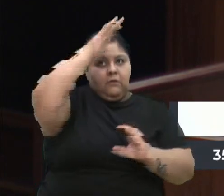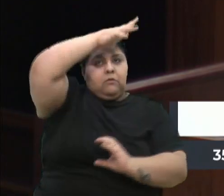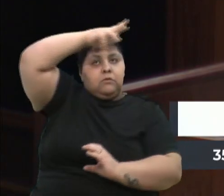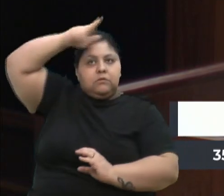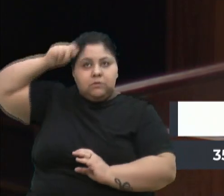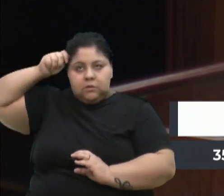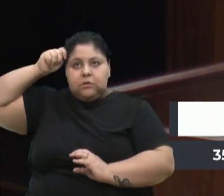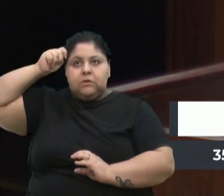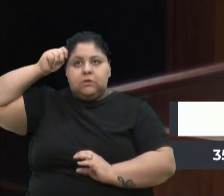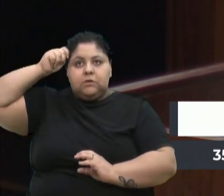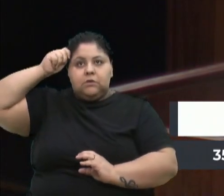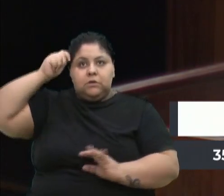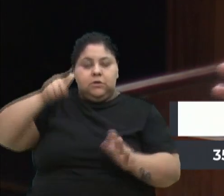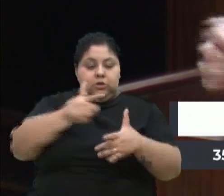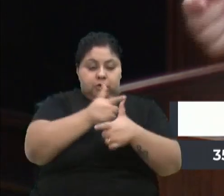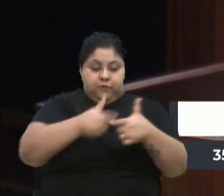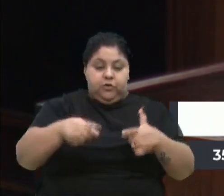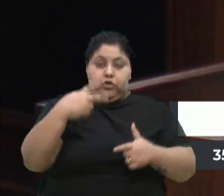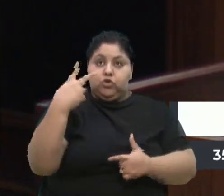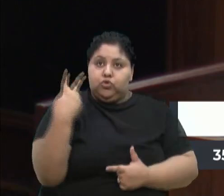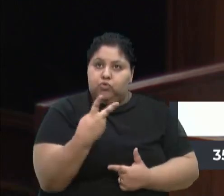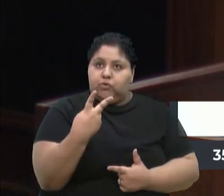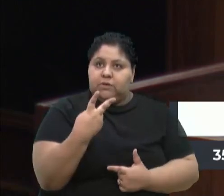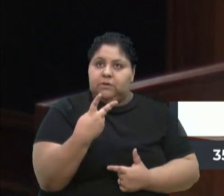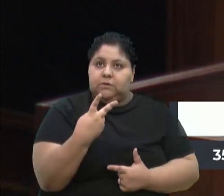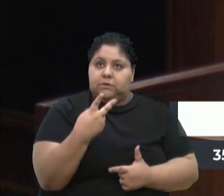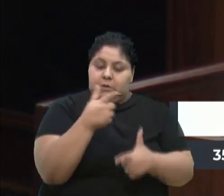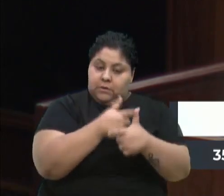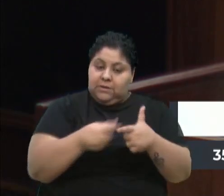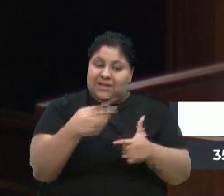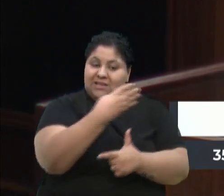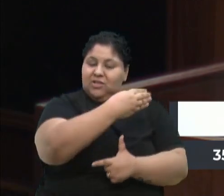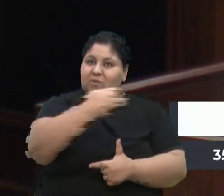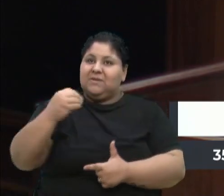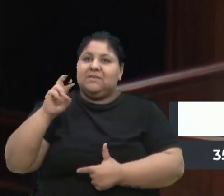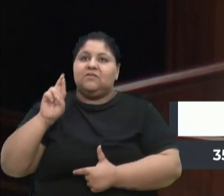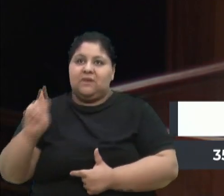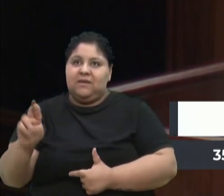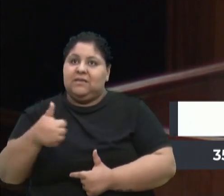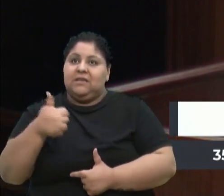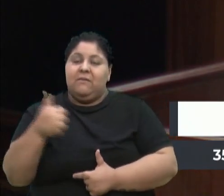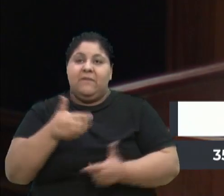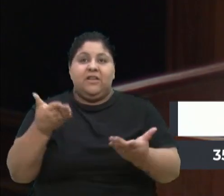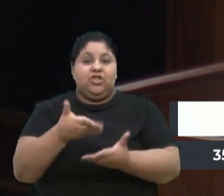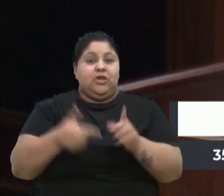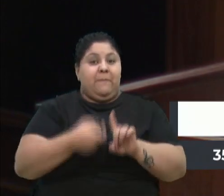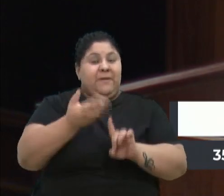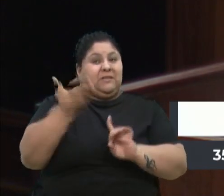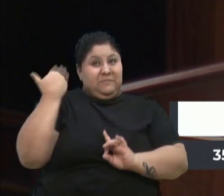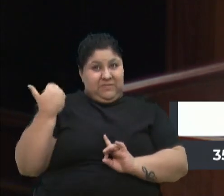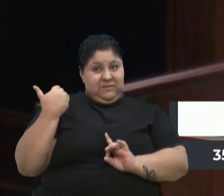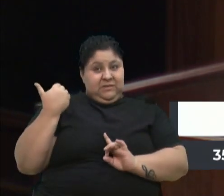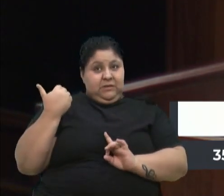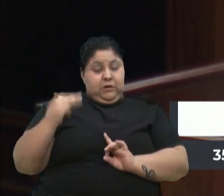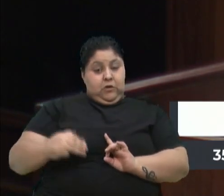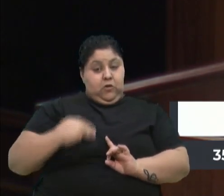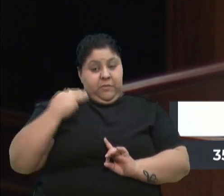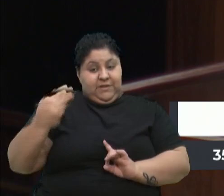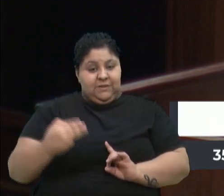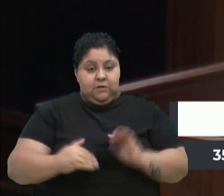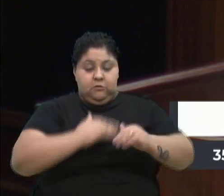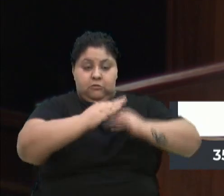em 2 parcelas de 400. A primeira já foi lá no dia 11 do mês passado. O Ministério do Desenvolvimento Social